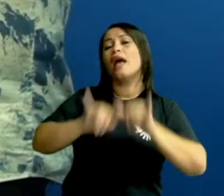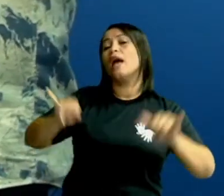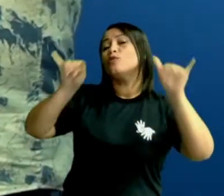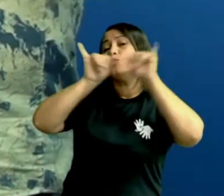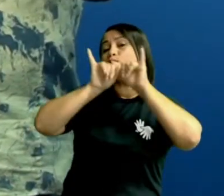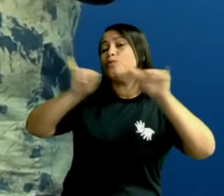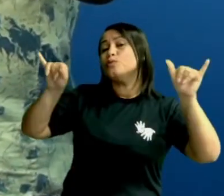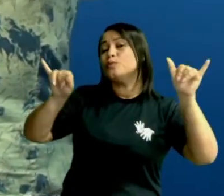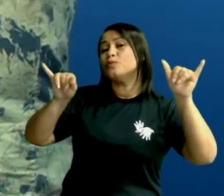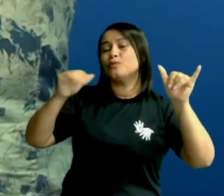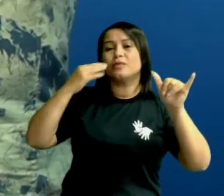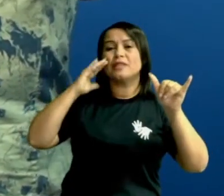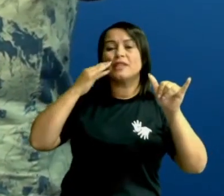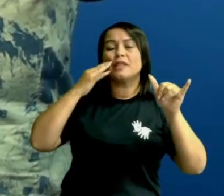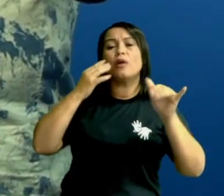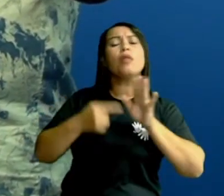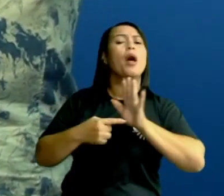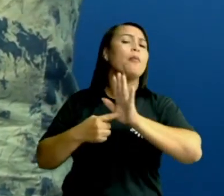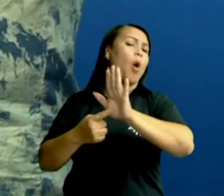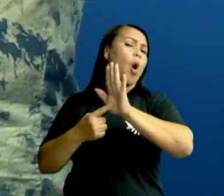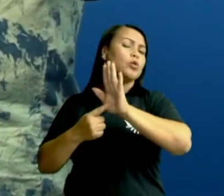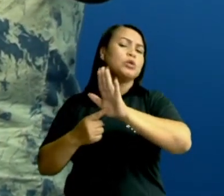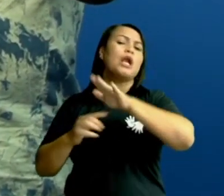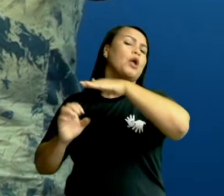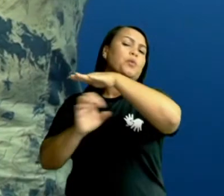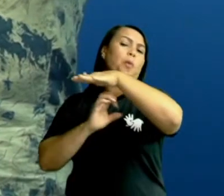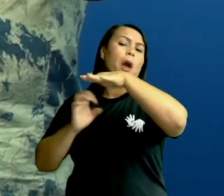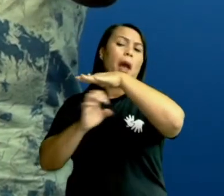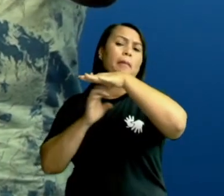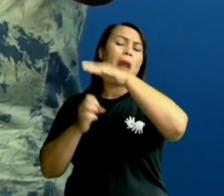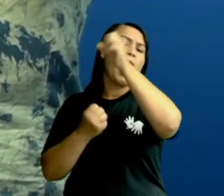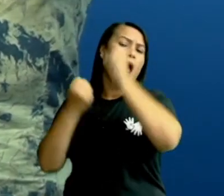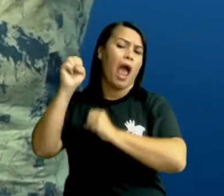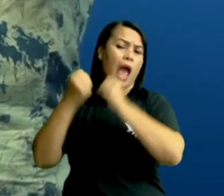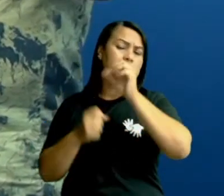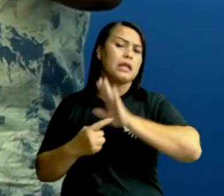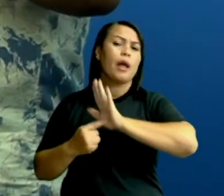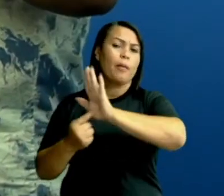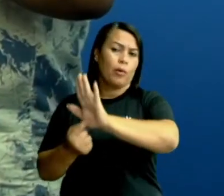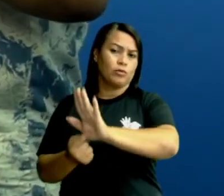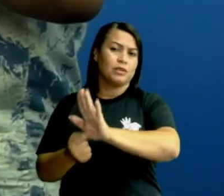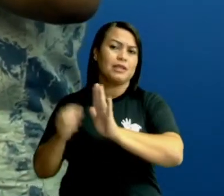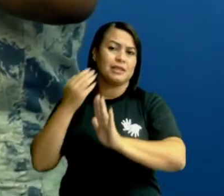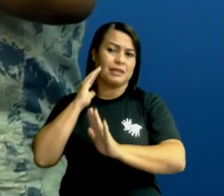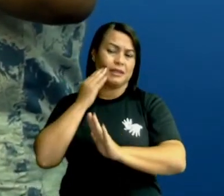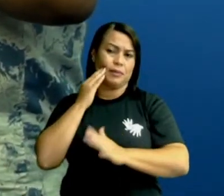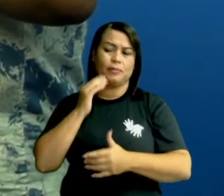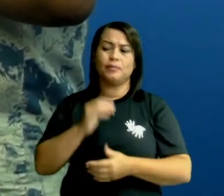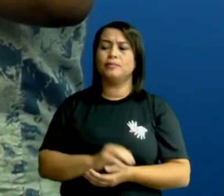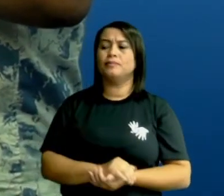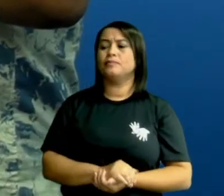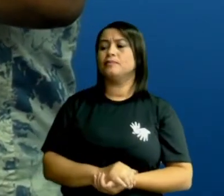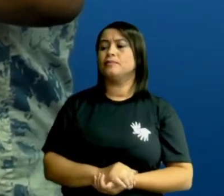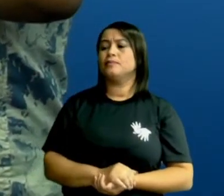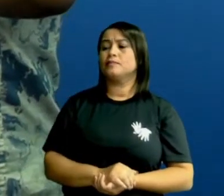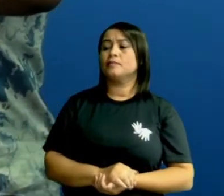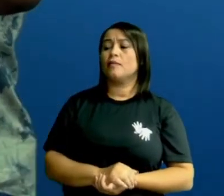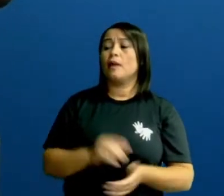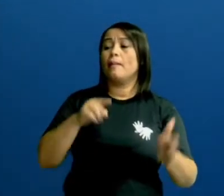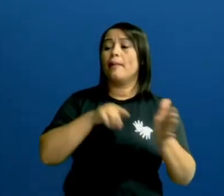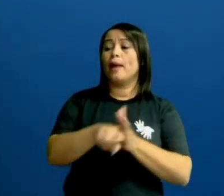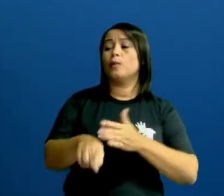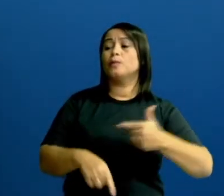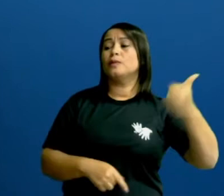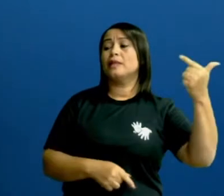Que está divulgando uma empresa, um serviço que está sendo fornecido por essa empresa.